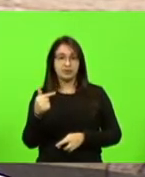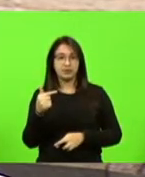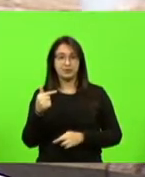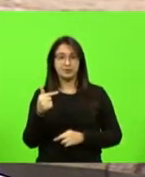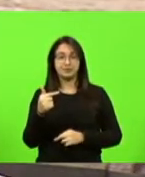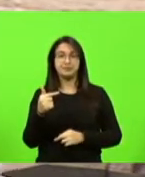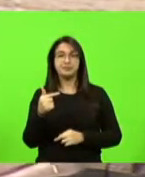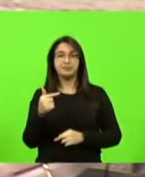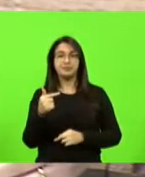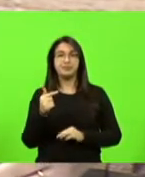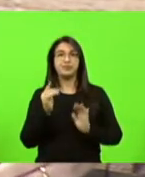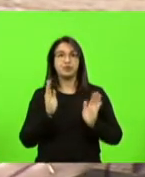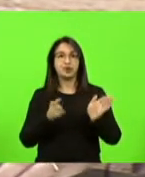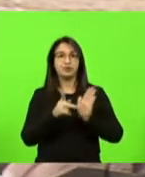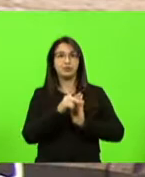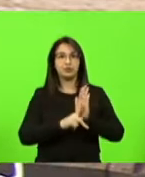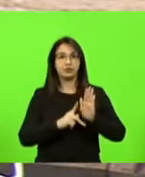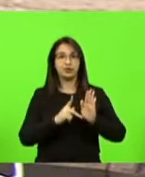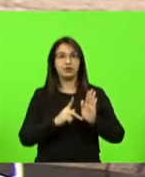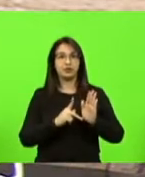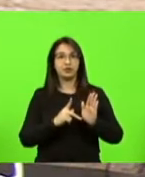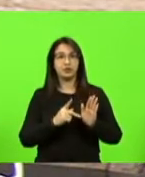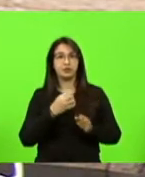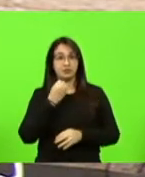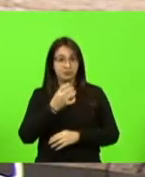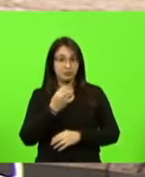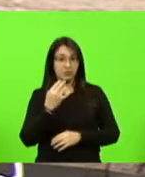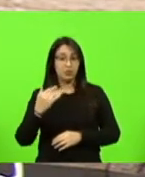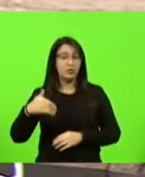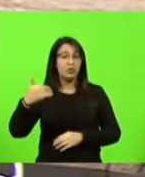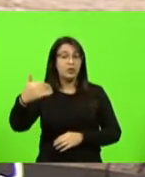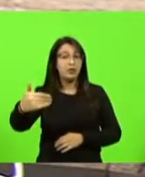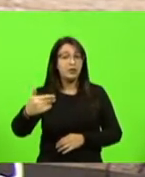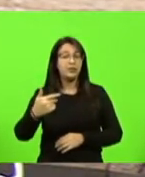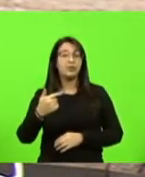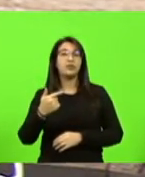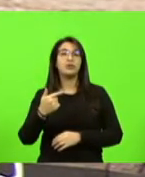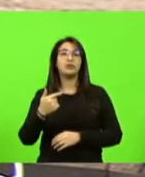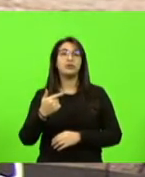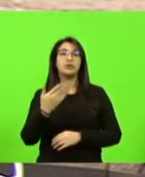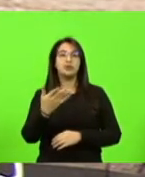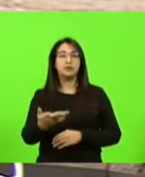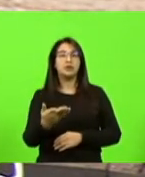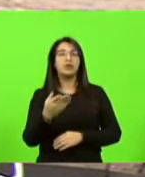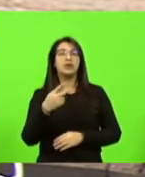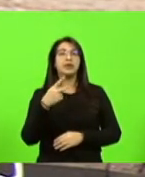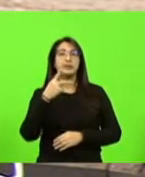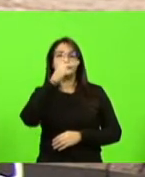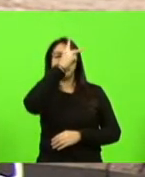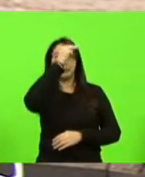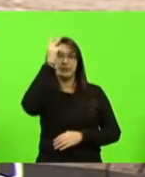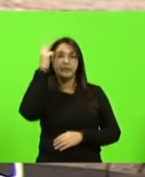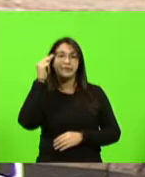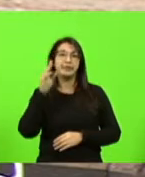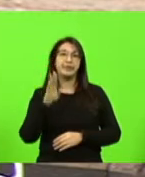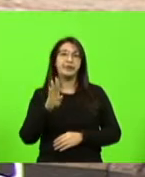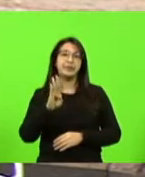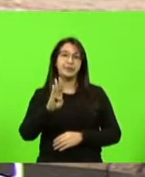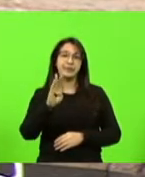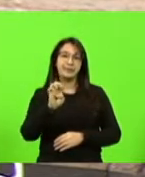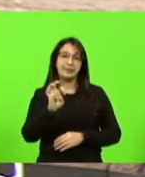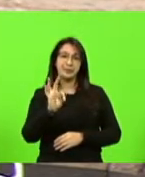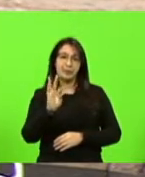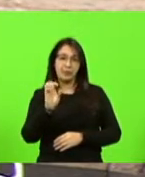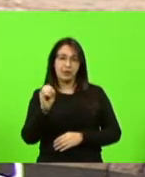e nas próximas semanas, o prefeito Beto Passos vai organizar uma apresentação